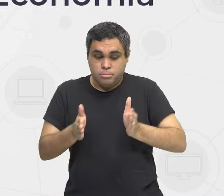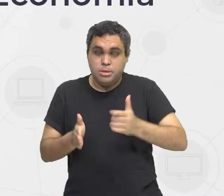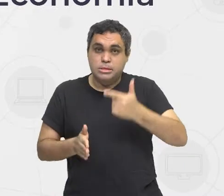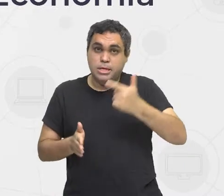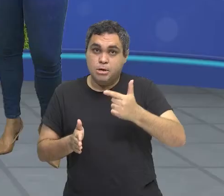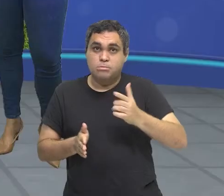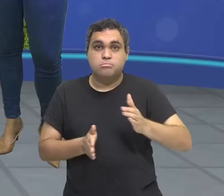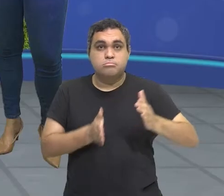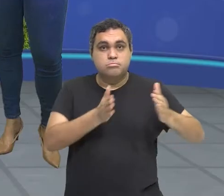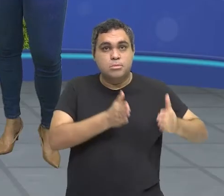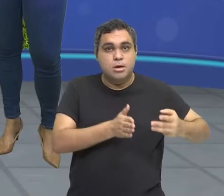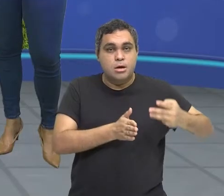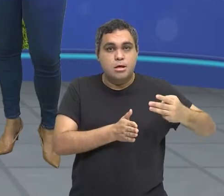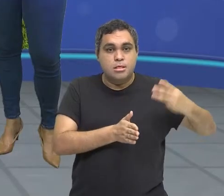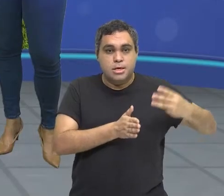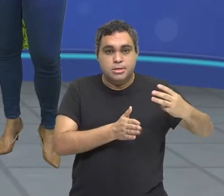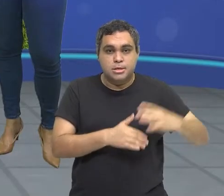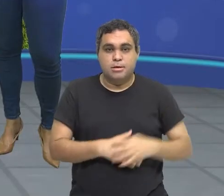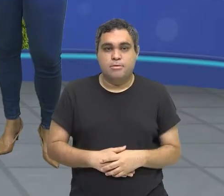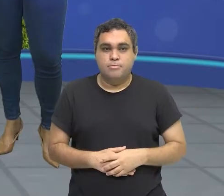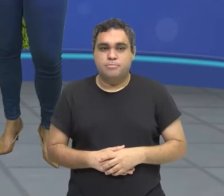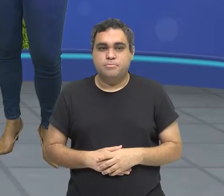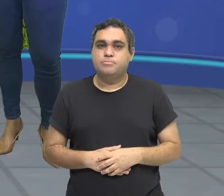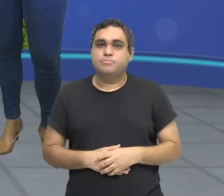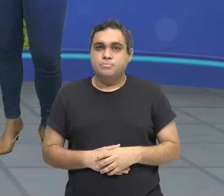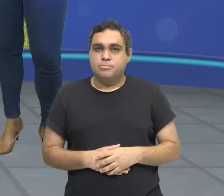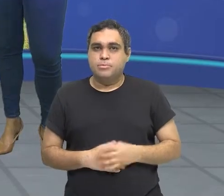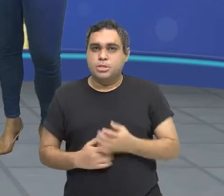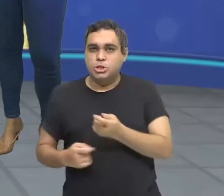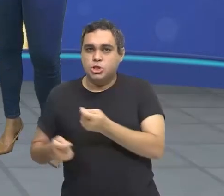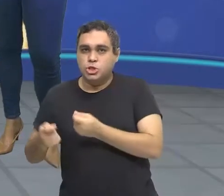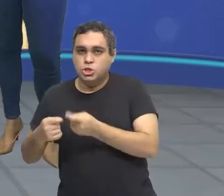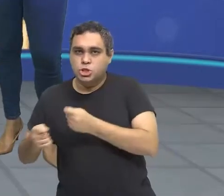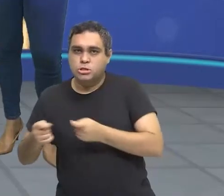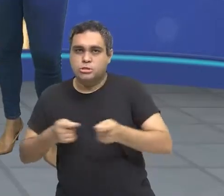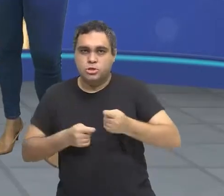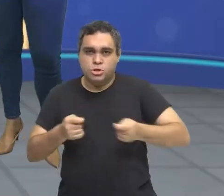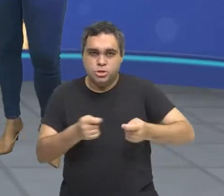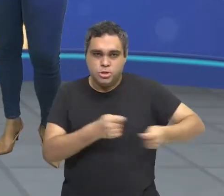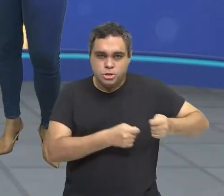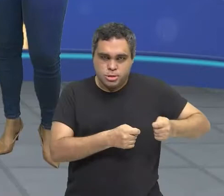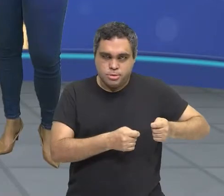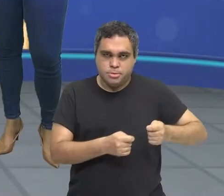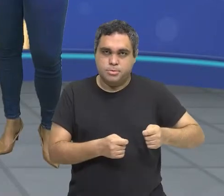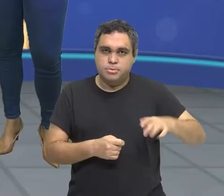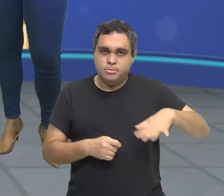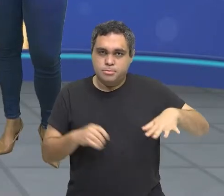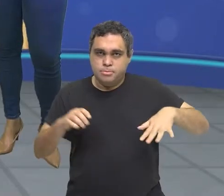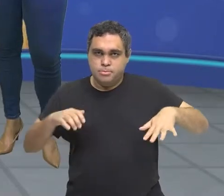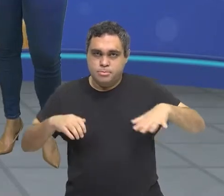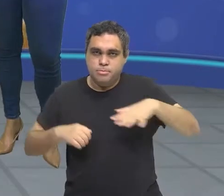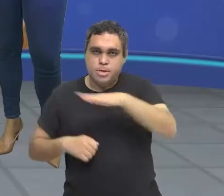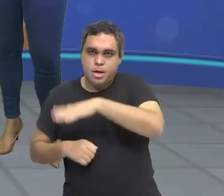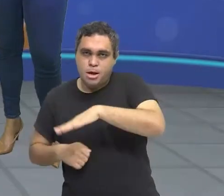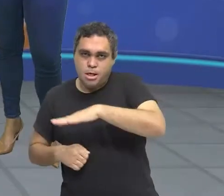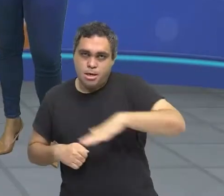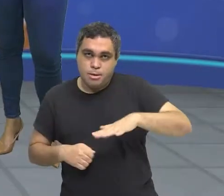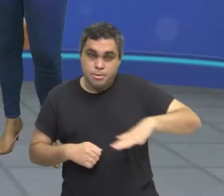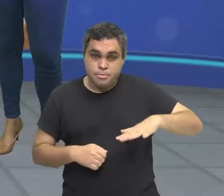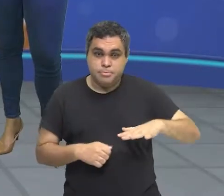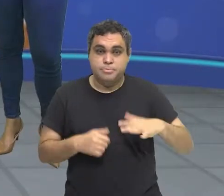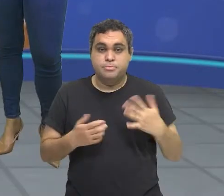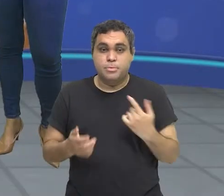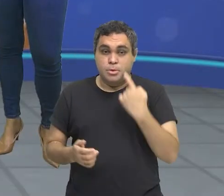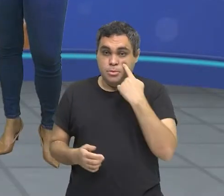Então, olha só, vamos verificar nessa nossa aula 215 sobre aí o Brasil no cenário da